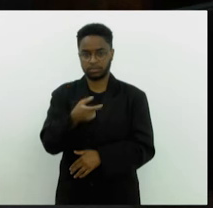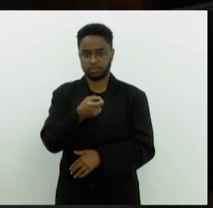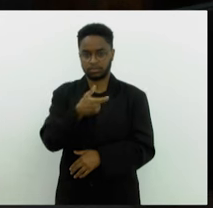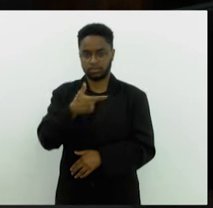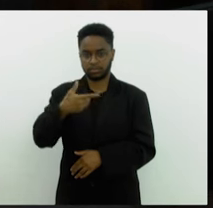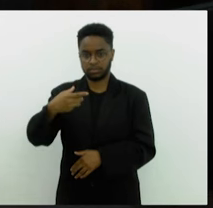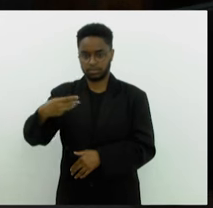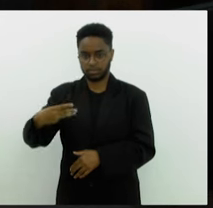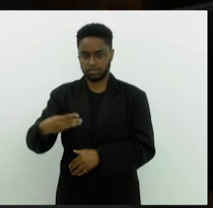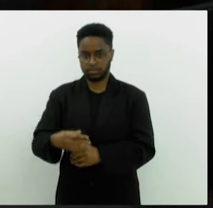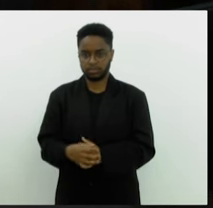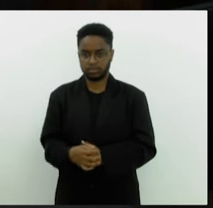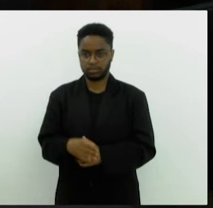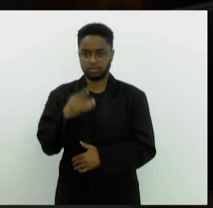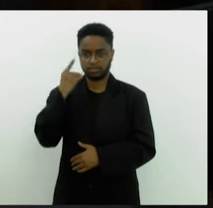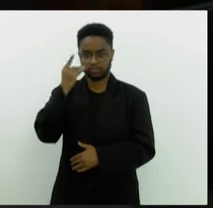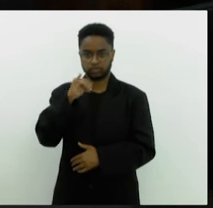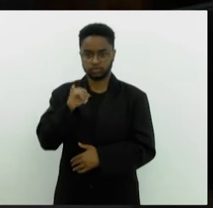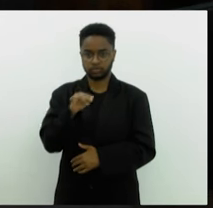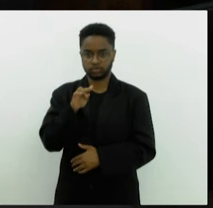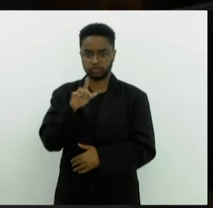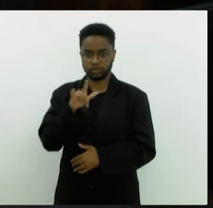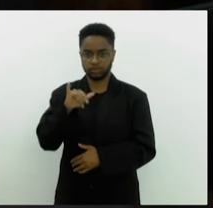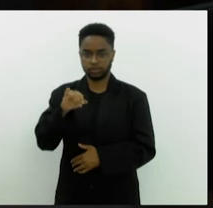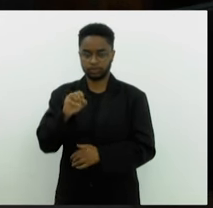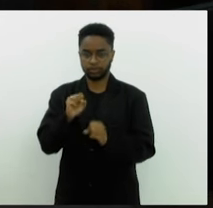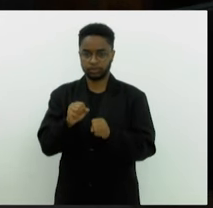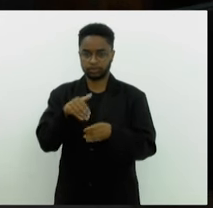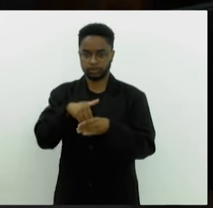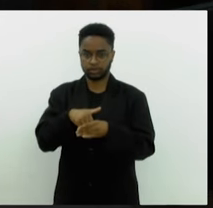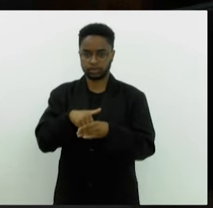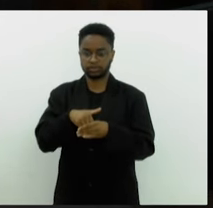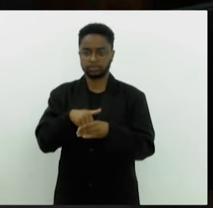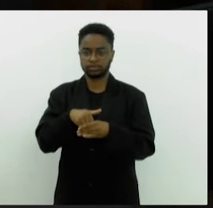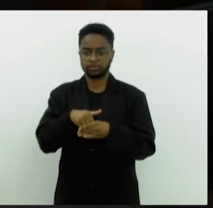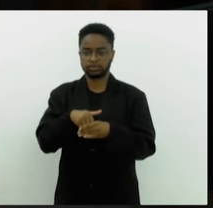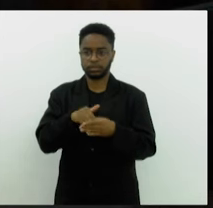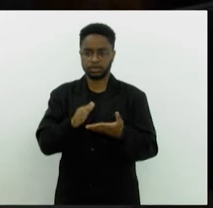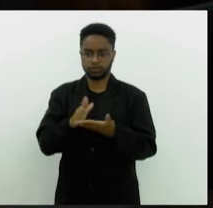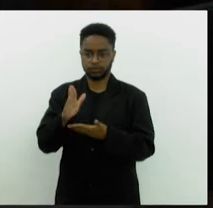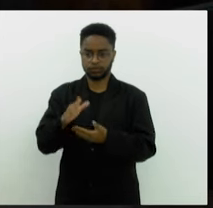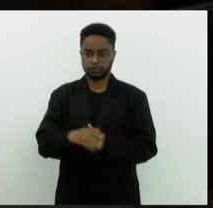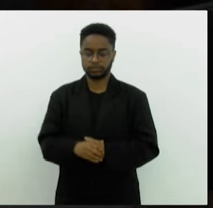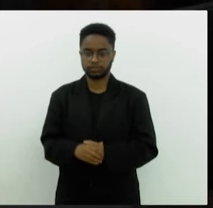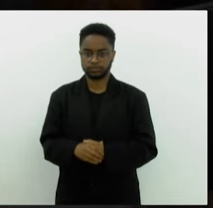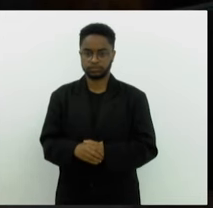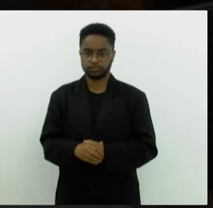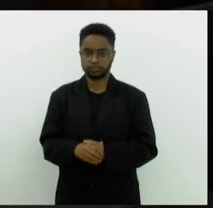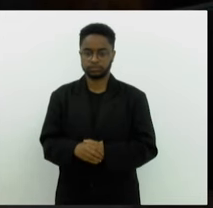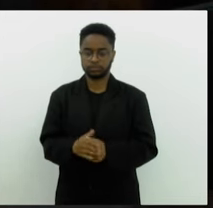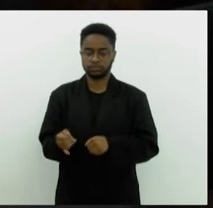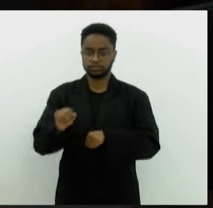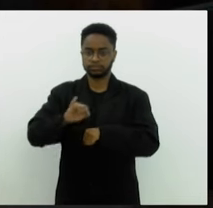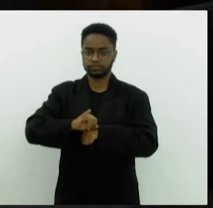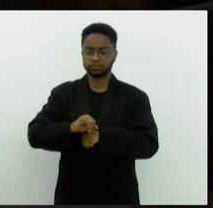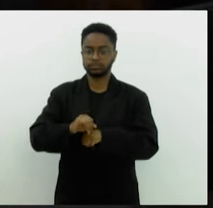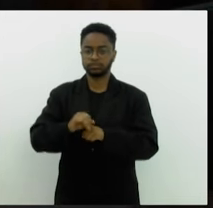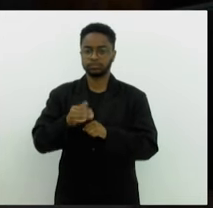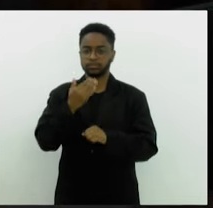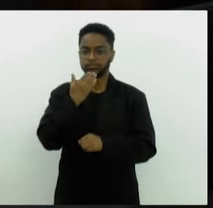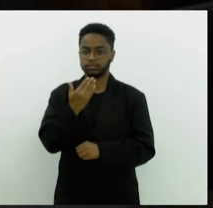1601/2023. Deputado Júlio Rocha, em votação. Aprovado. Está sobre a mesa o